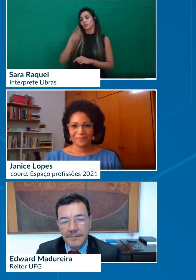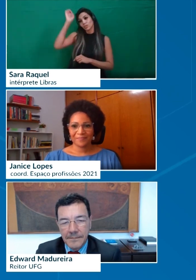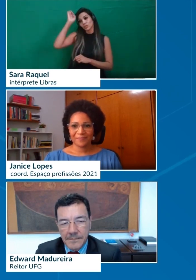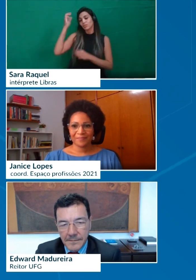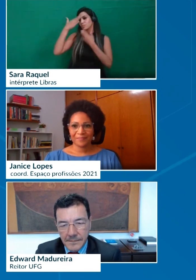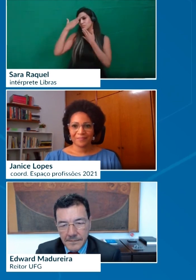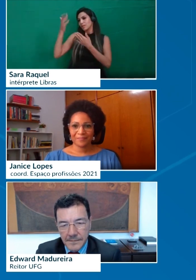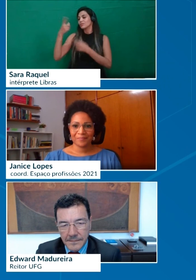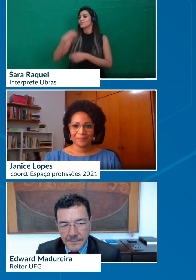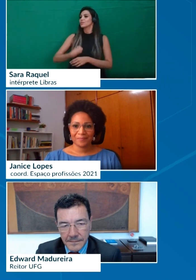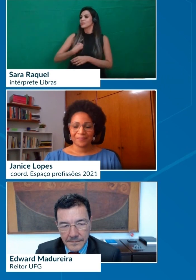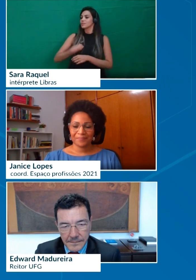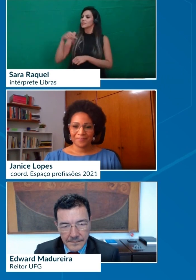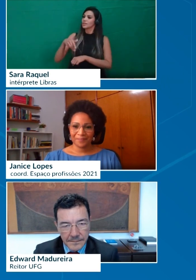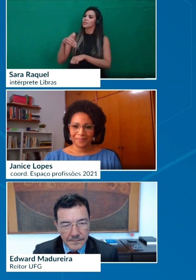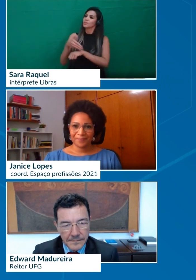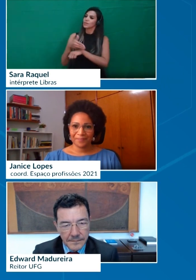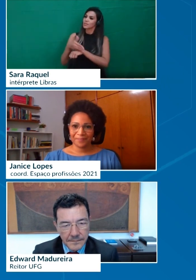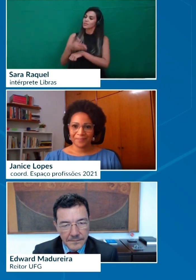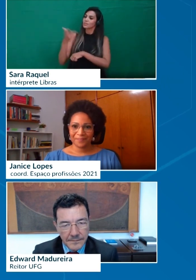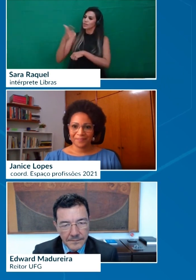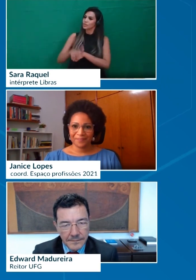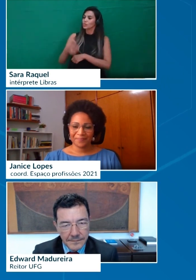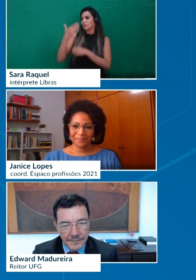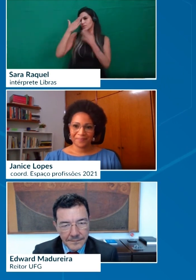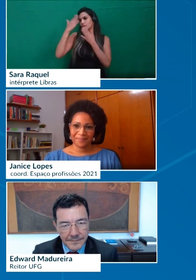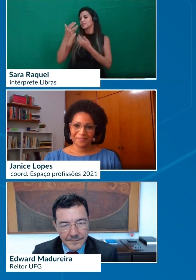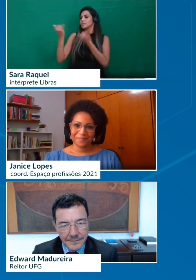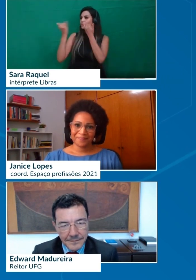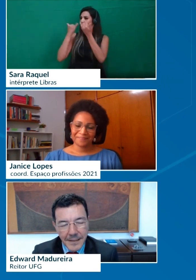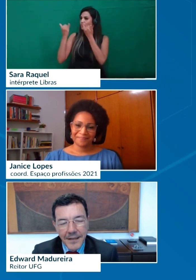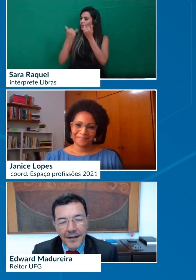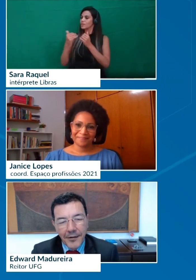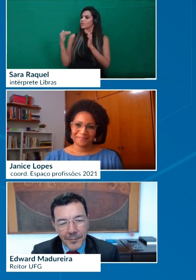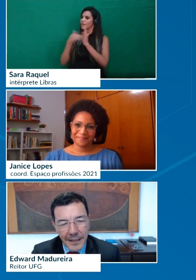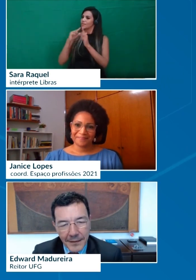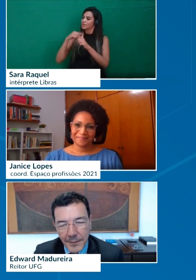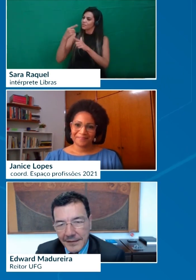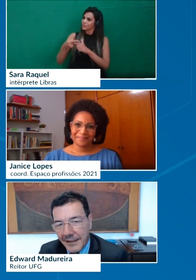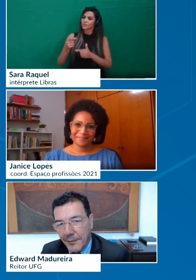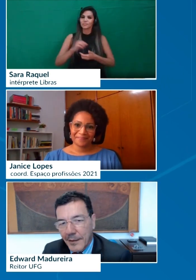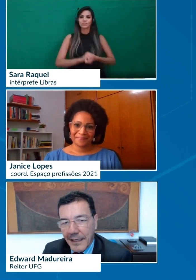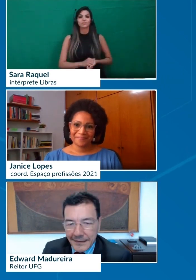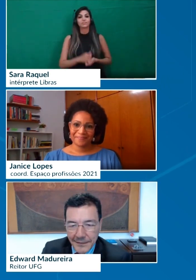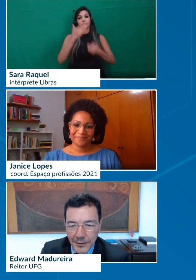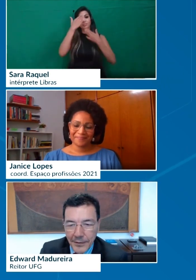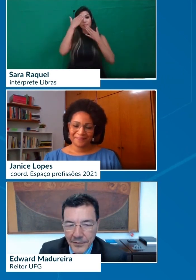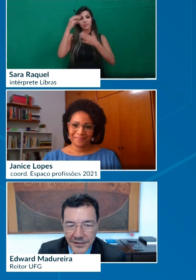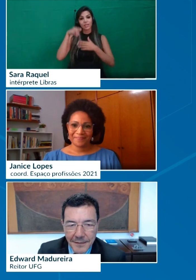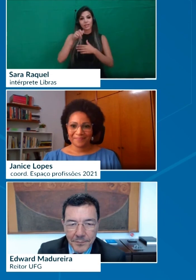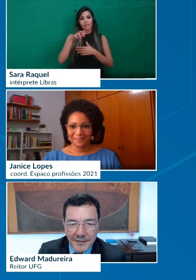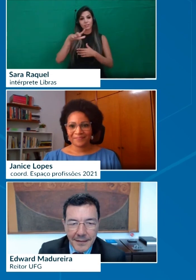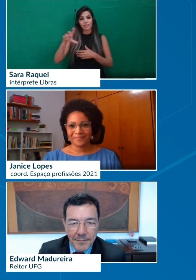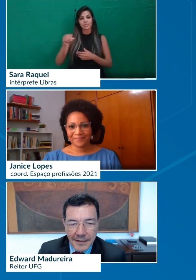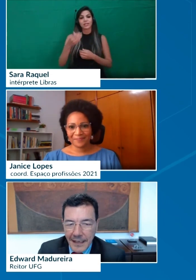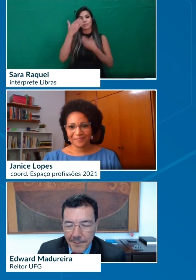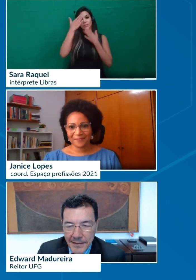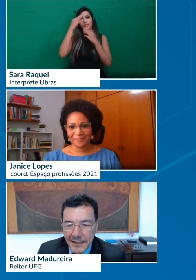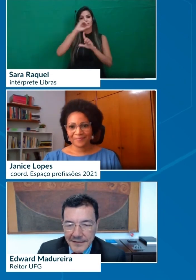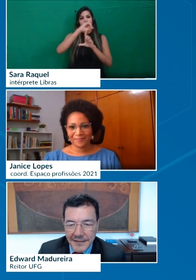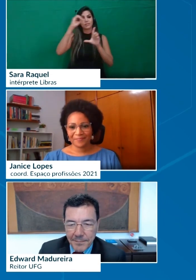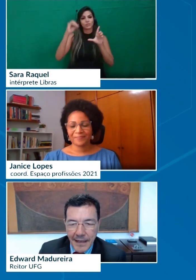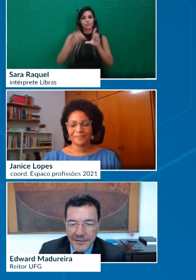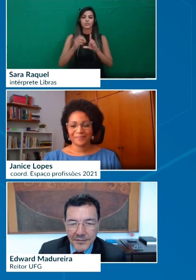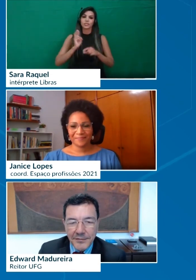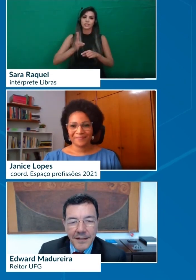participado aqui conosco mais uma vez, agradeço pelas informações, até uma próxima. Obrigado, Marcelo, obrigado à TV UFG por sempre